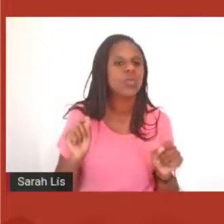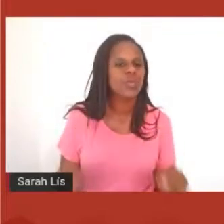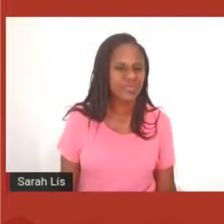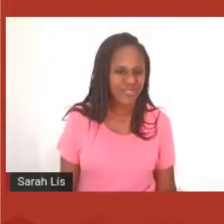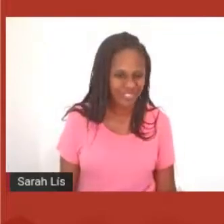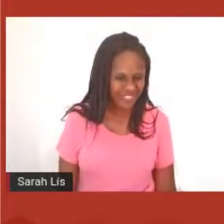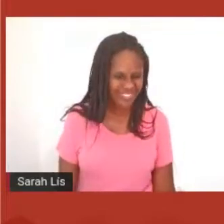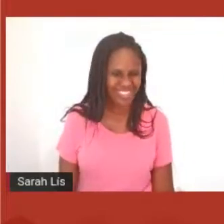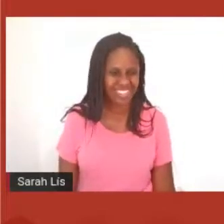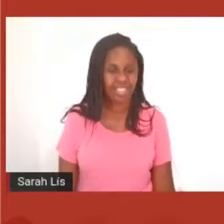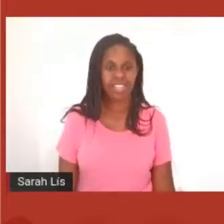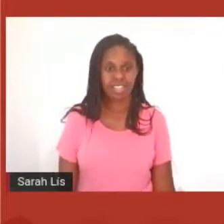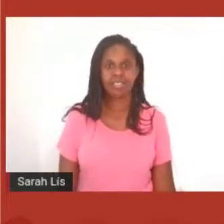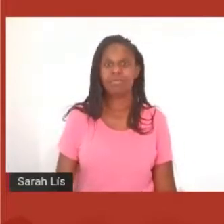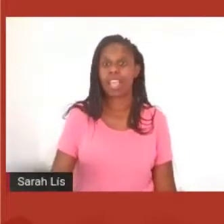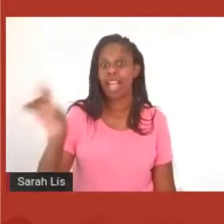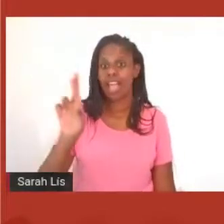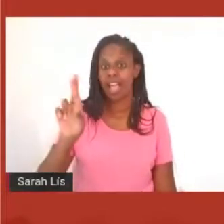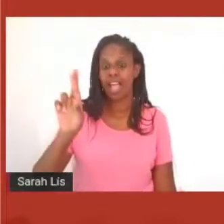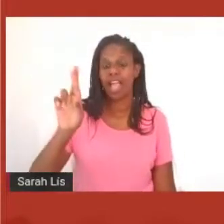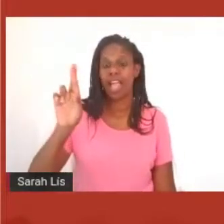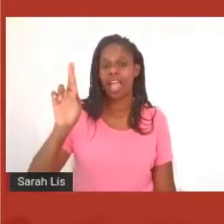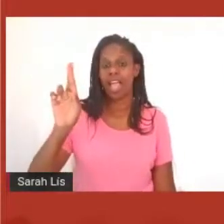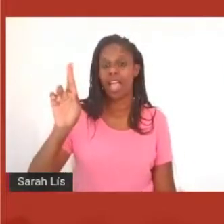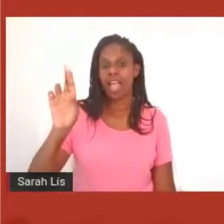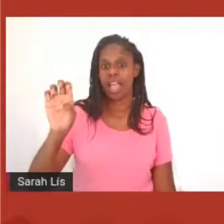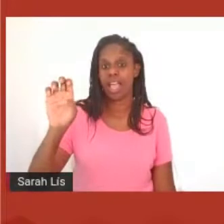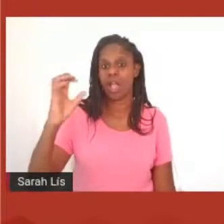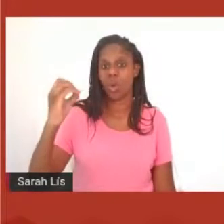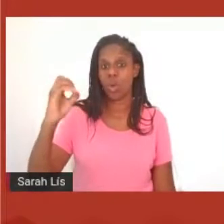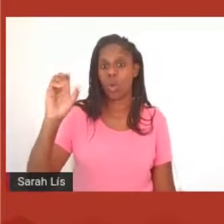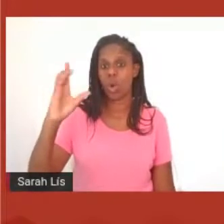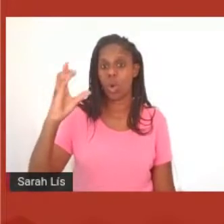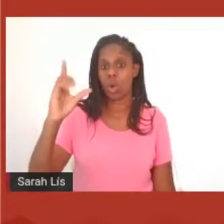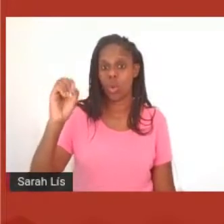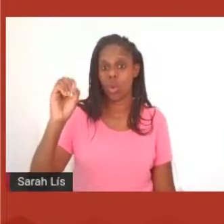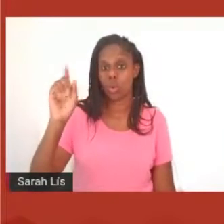Chegamos em reologia, viscosidade,